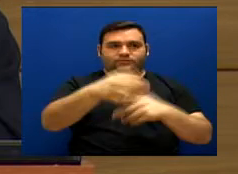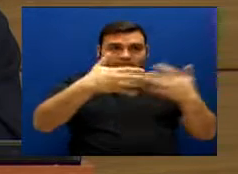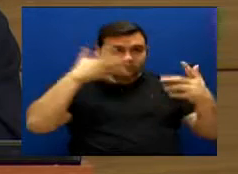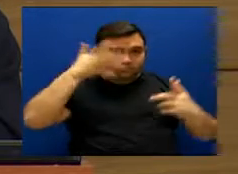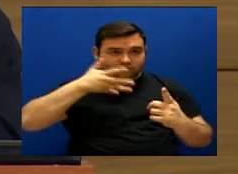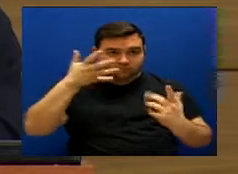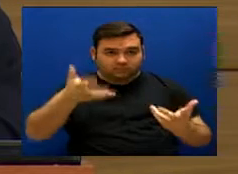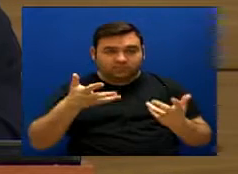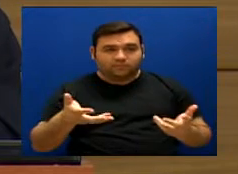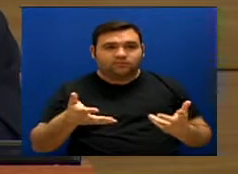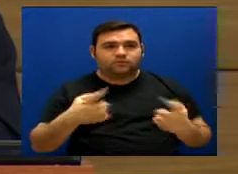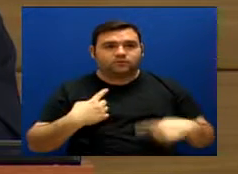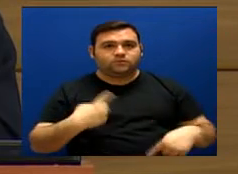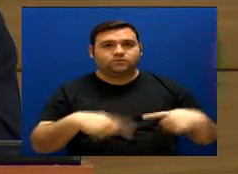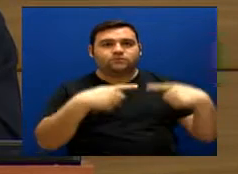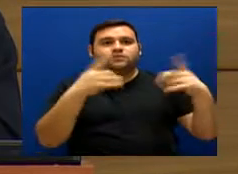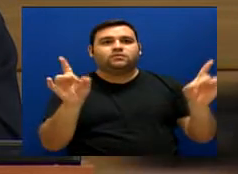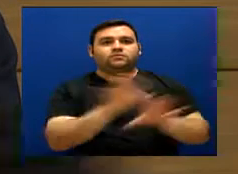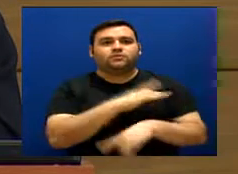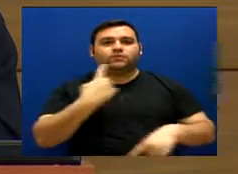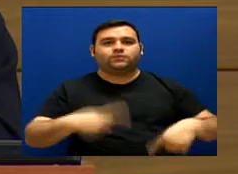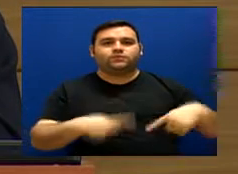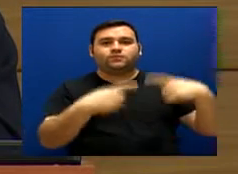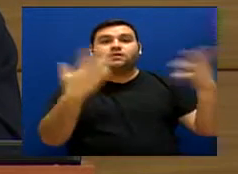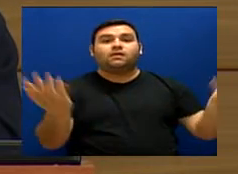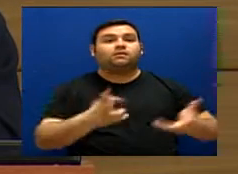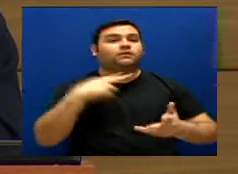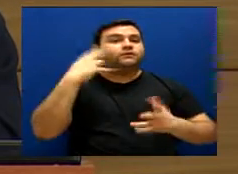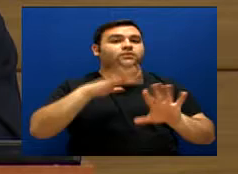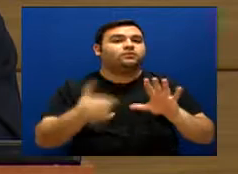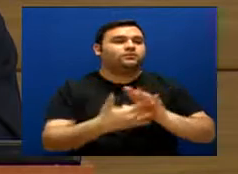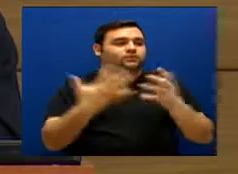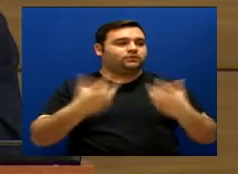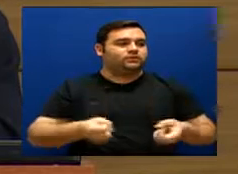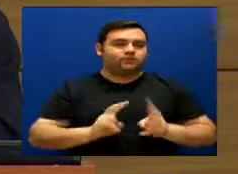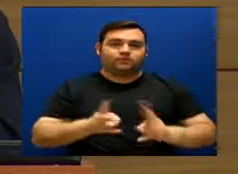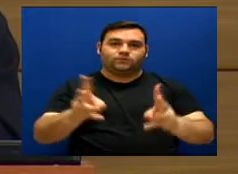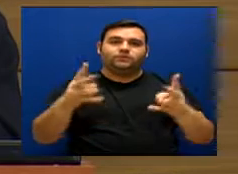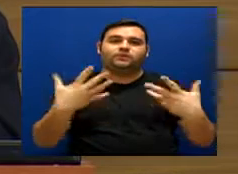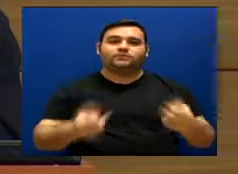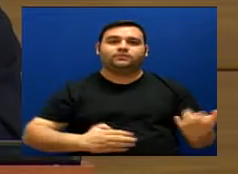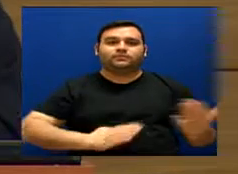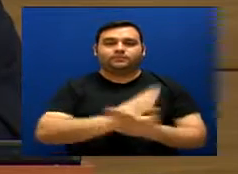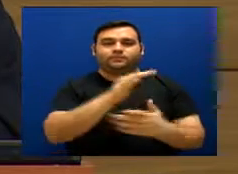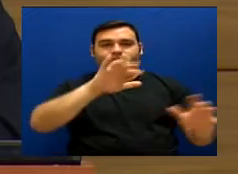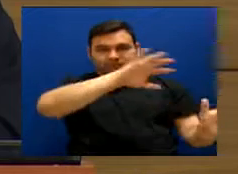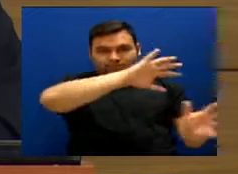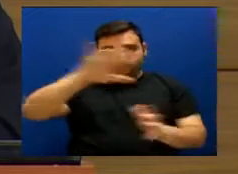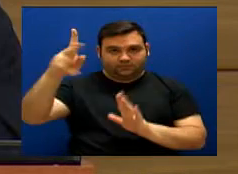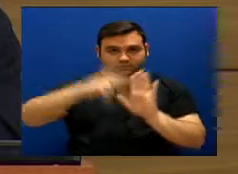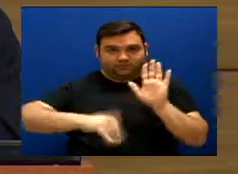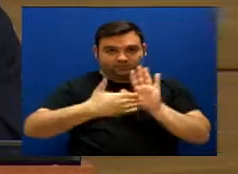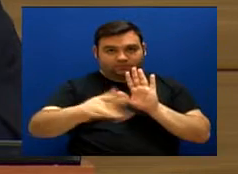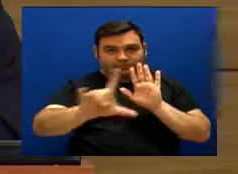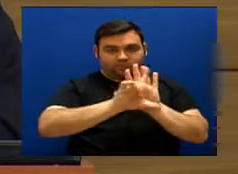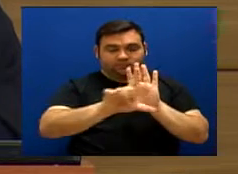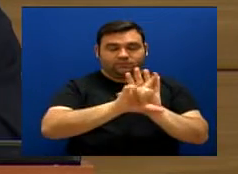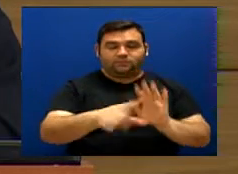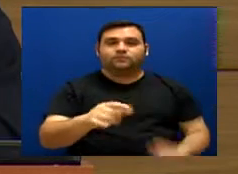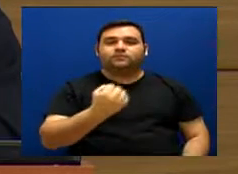usar a palavra? Em discussão, encerrada a discussão, os vereadores e vereadoras concordam, permaneçam como estão. Fica aprovado. Projeto de